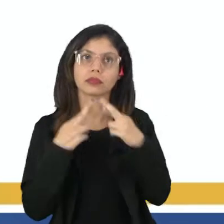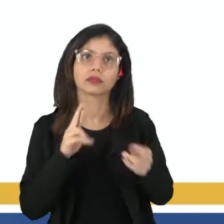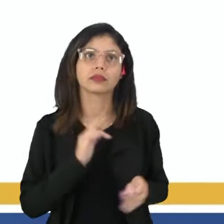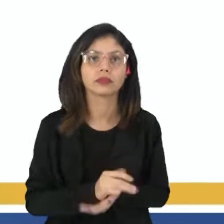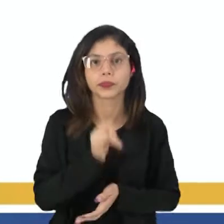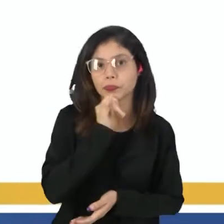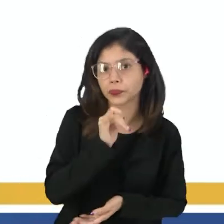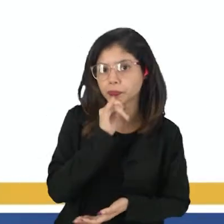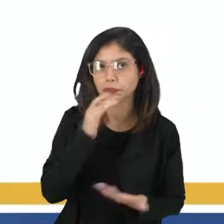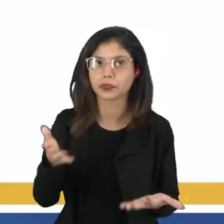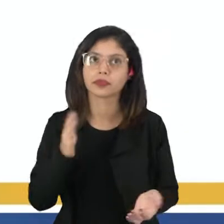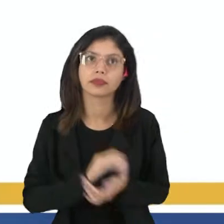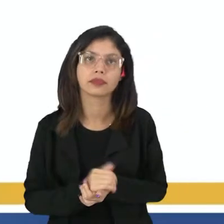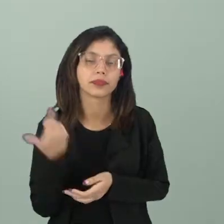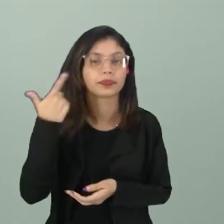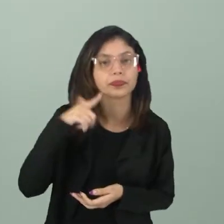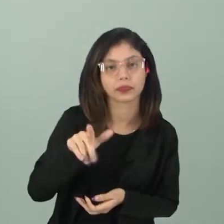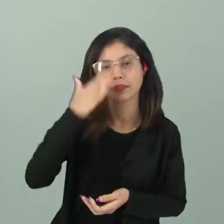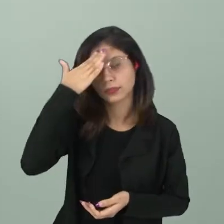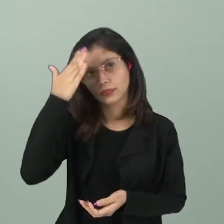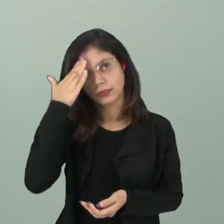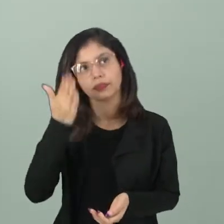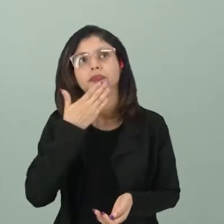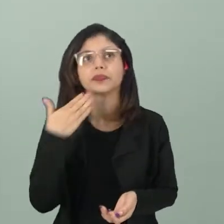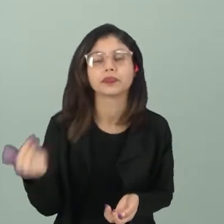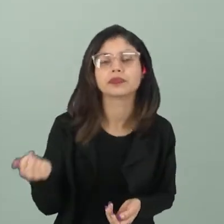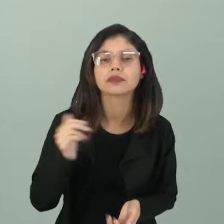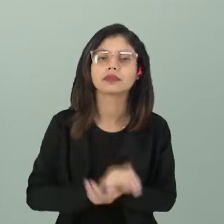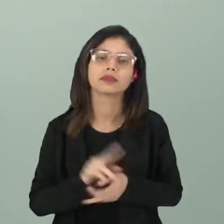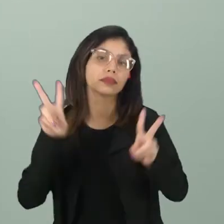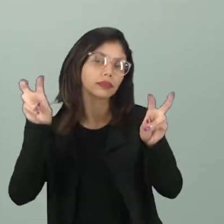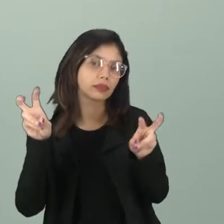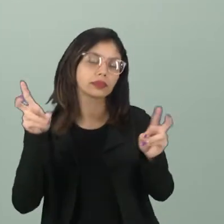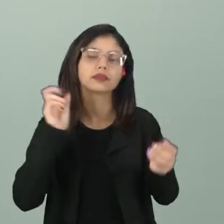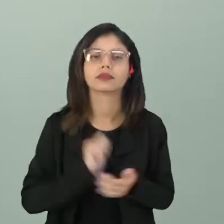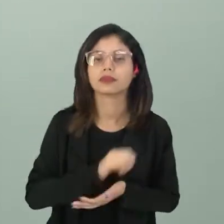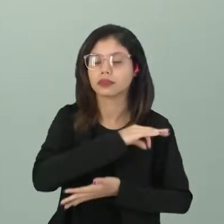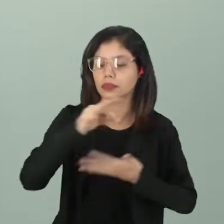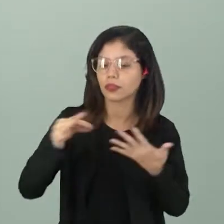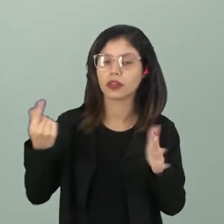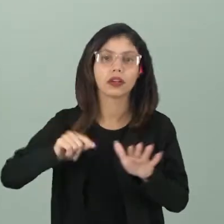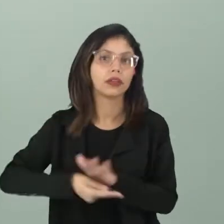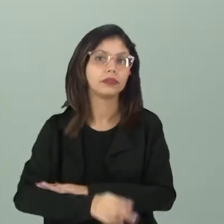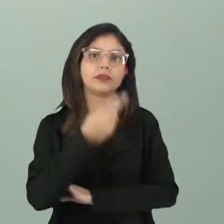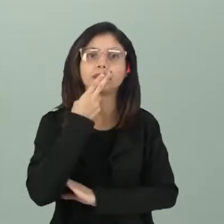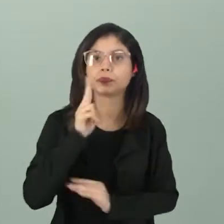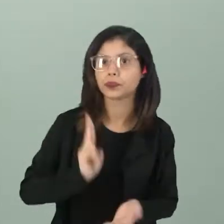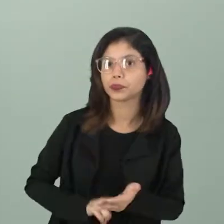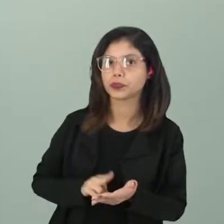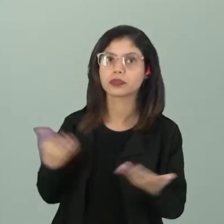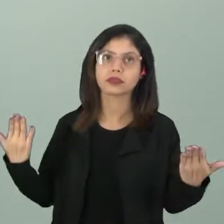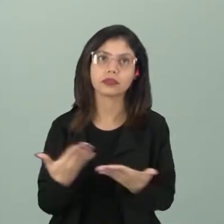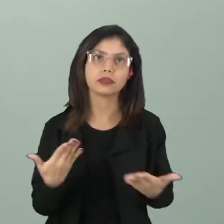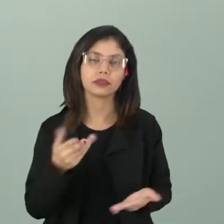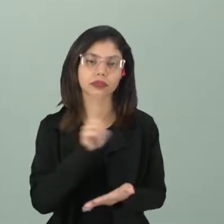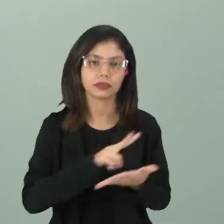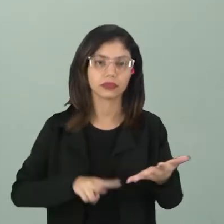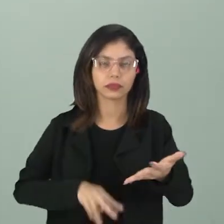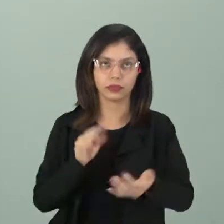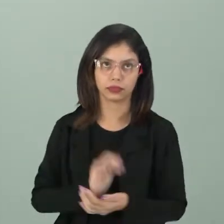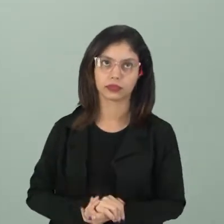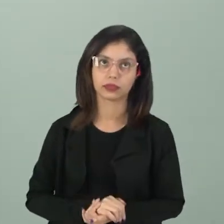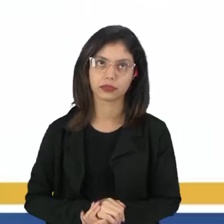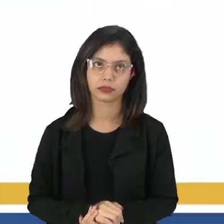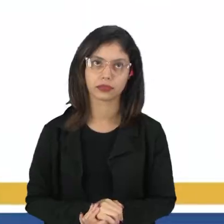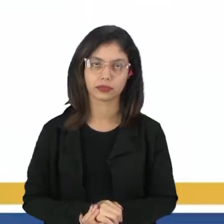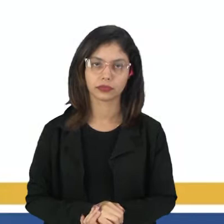esse exemplo para que vocês consigam entender um pouquinho esses elementos dentro desta carta que a gente vai ler agora. Vamos lá.